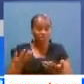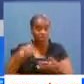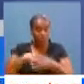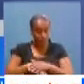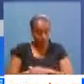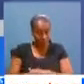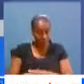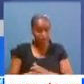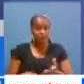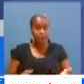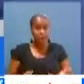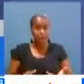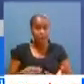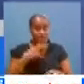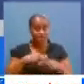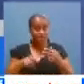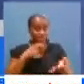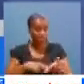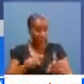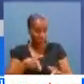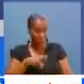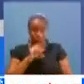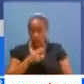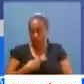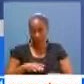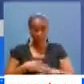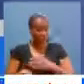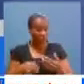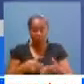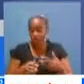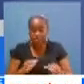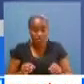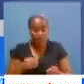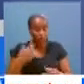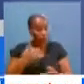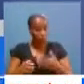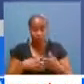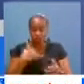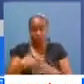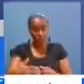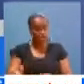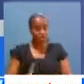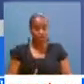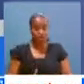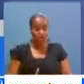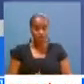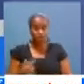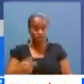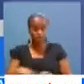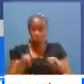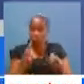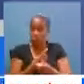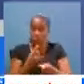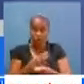armazenagem da energia elétrica, isso não pode ser feito de qualquer forma e com qualquer sequência. Portanto, há uma série de